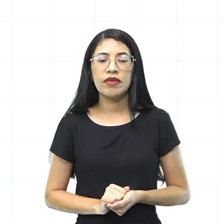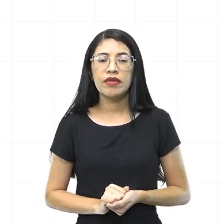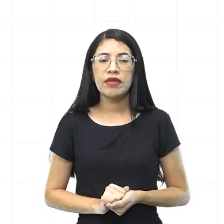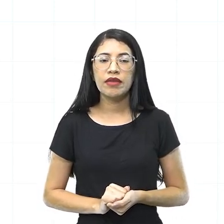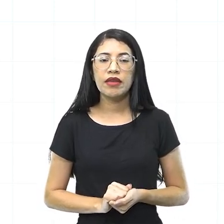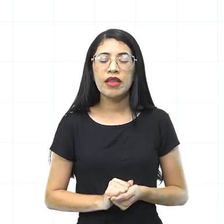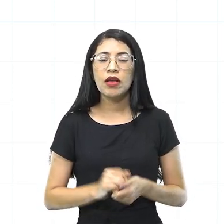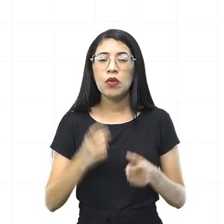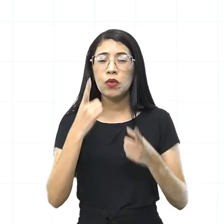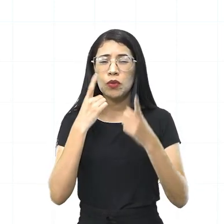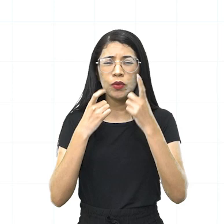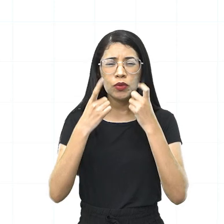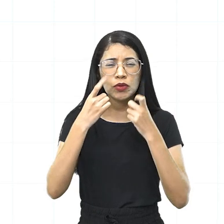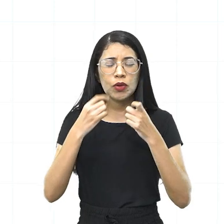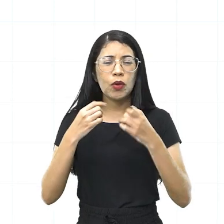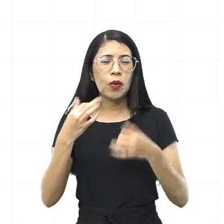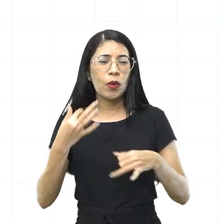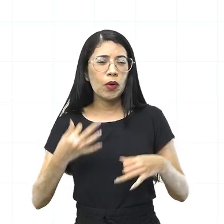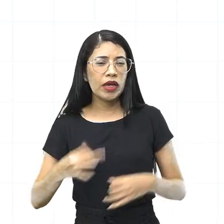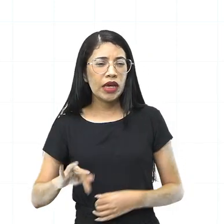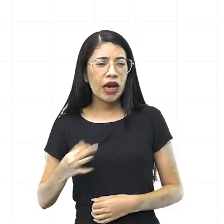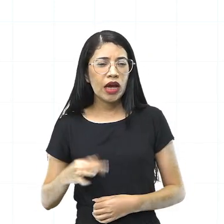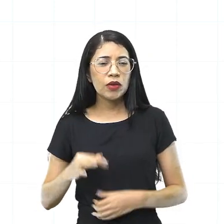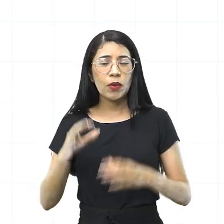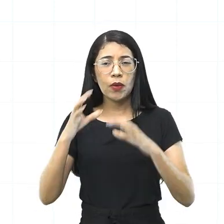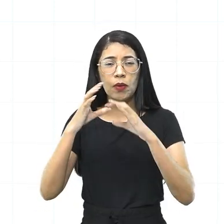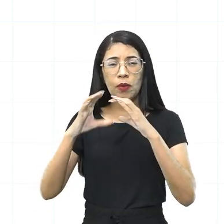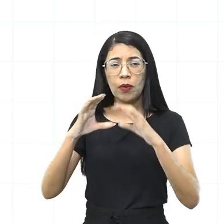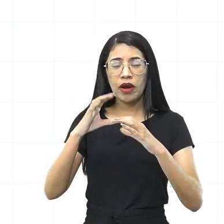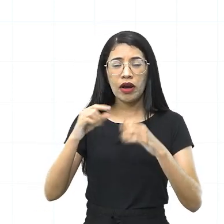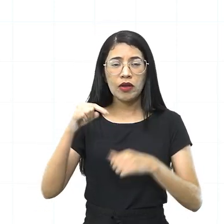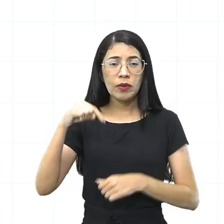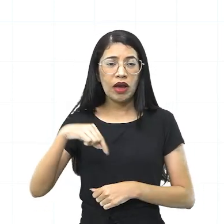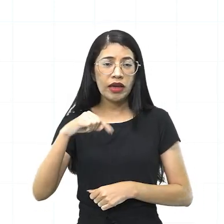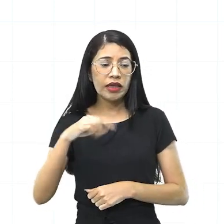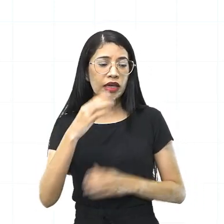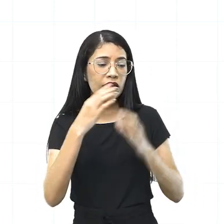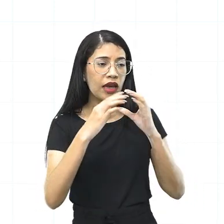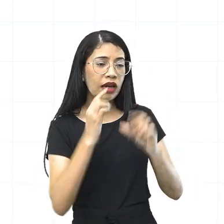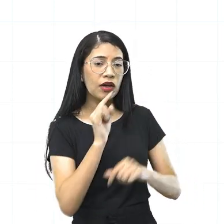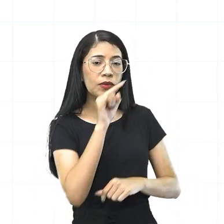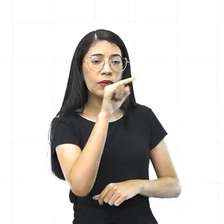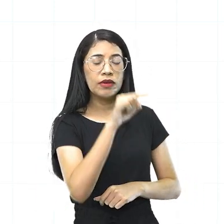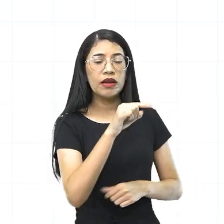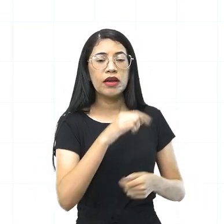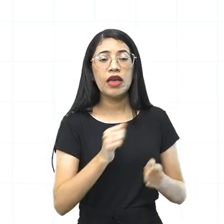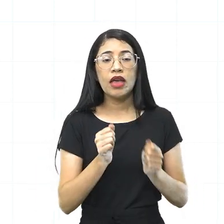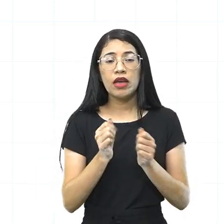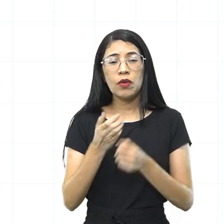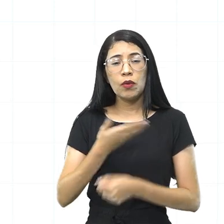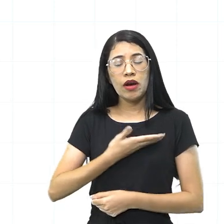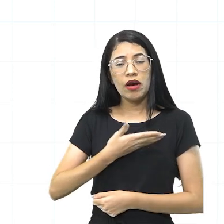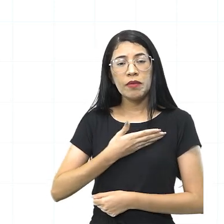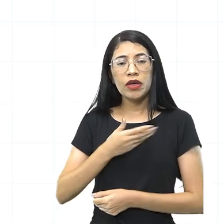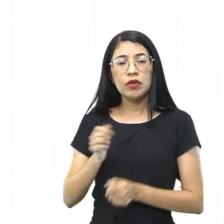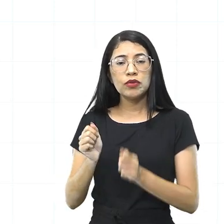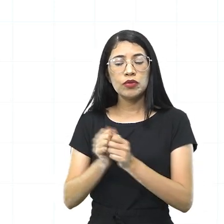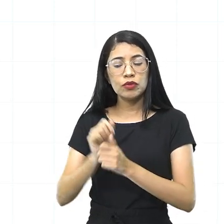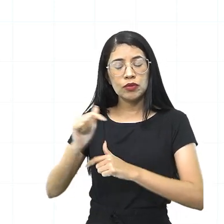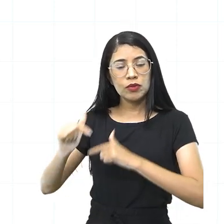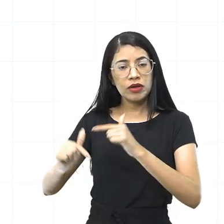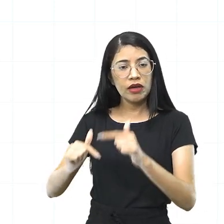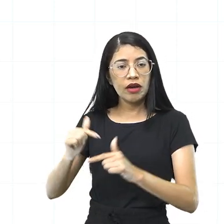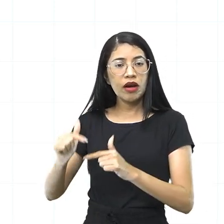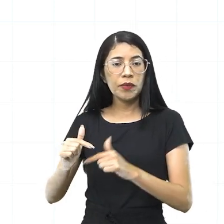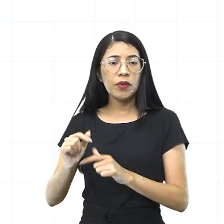o pranto e a dor, canto aqui e canto acolá. Sou amigo do operário,